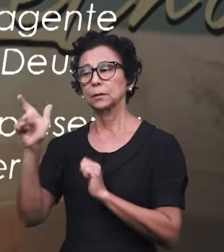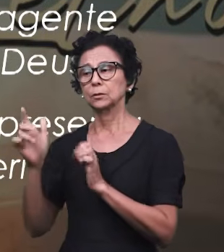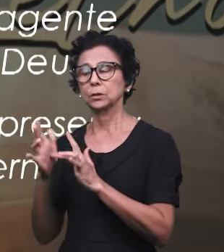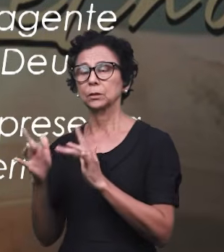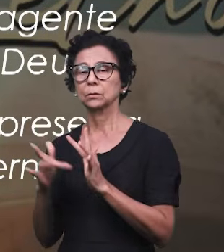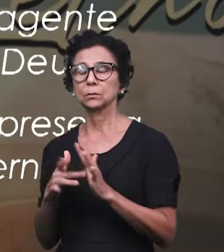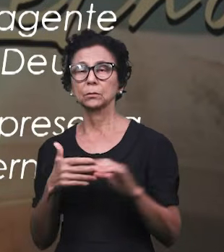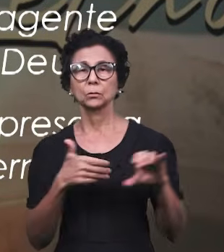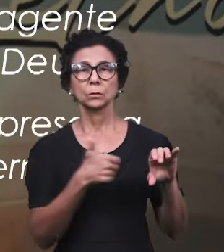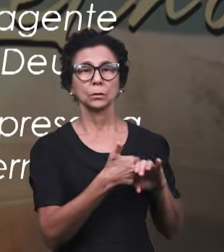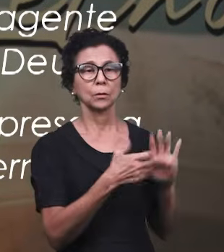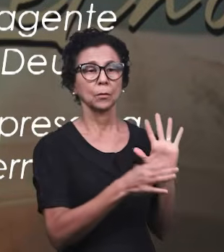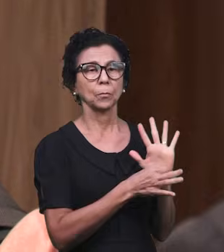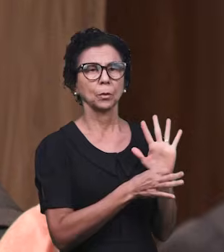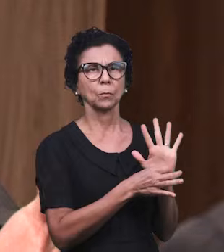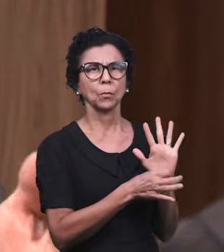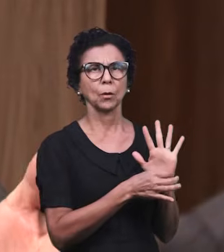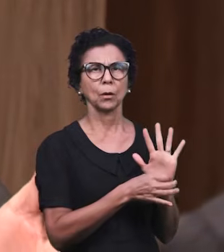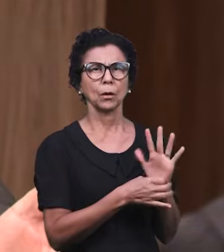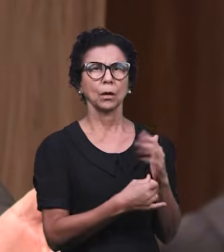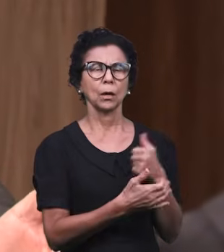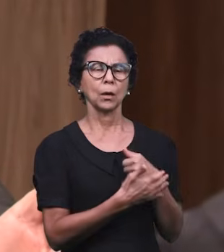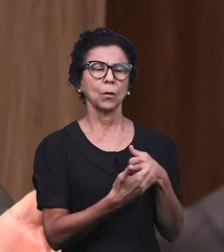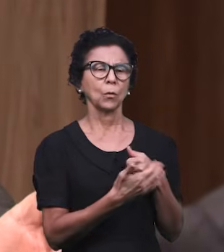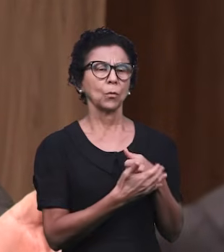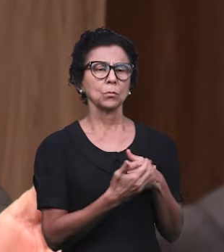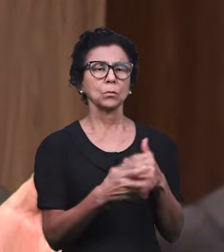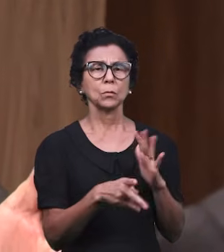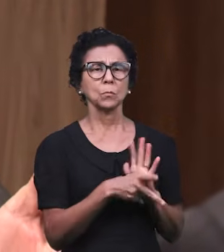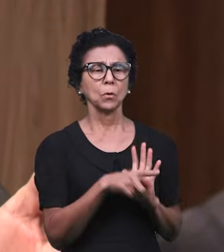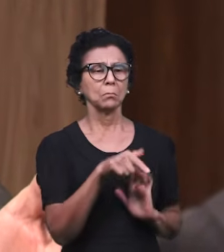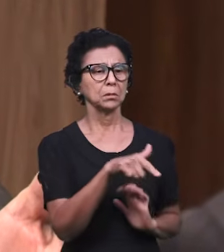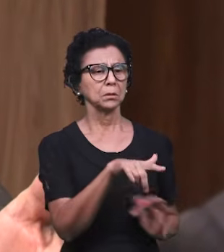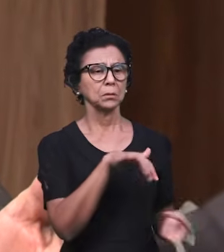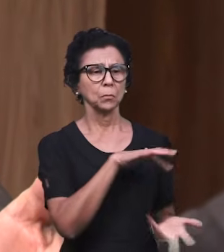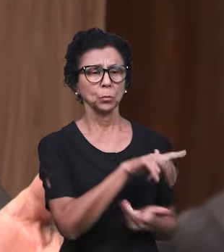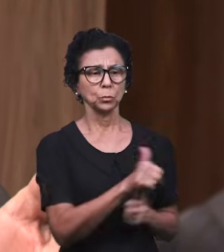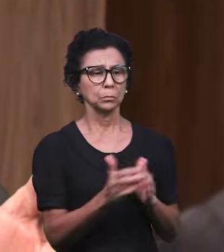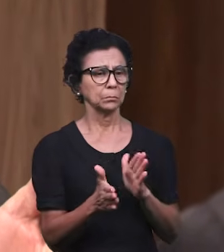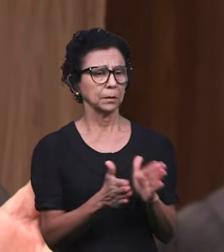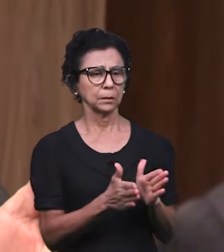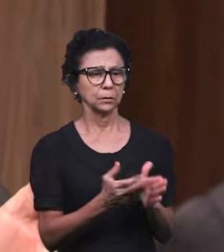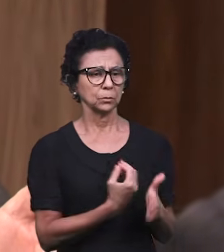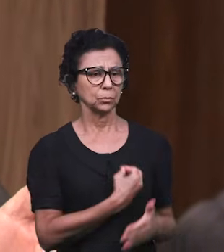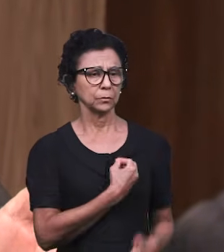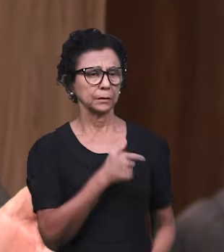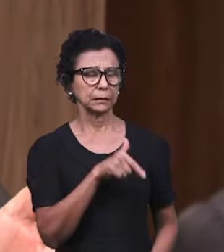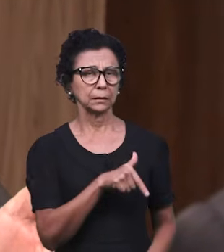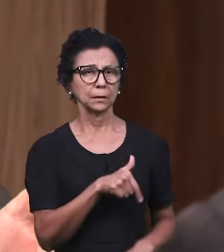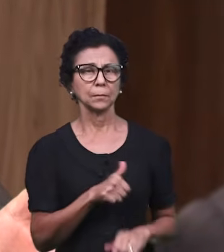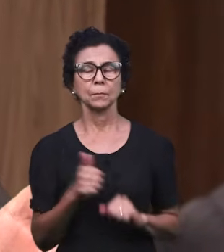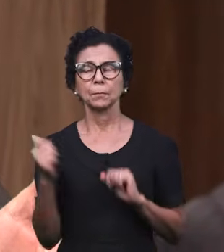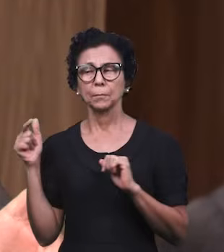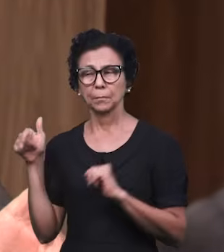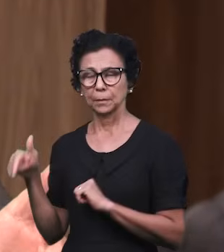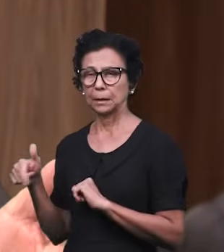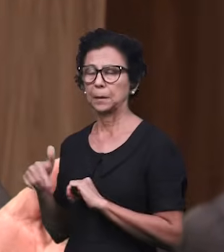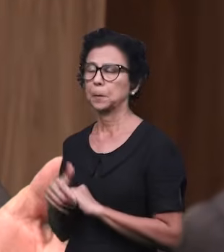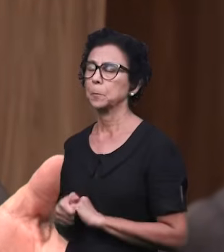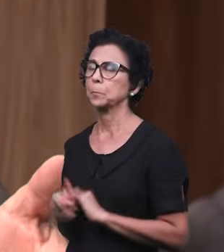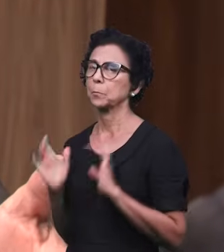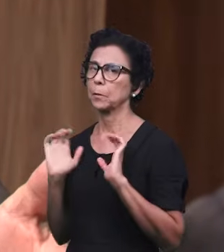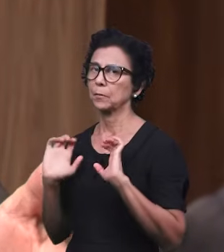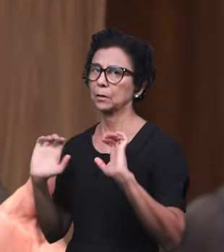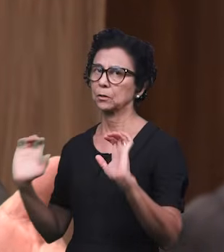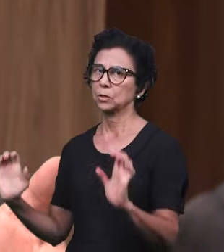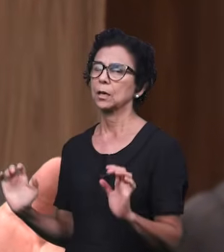propõe um consolo temporal para o homem, para esta vida, é para este tempo, mas o Evangelho não, ele estabelece